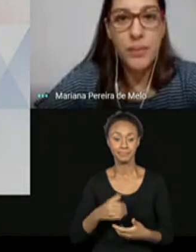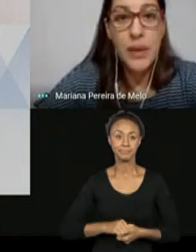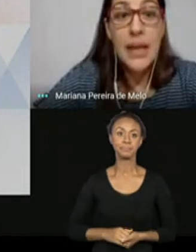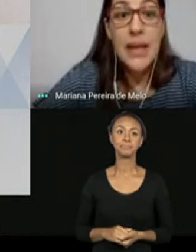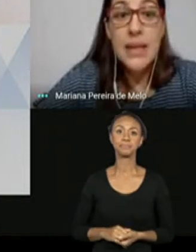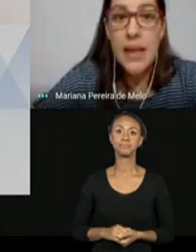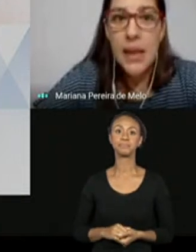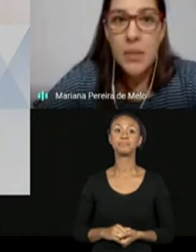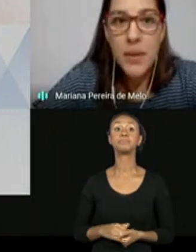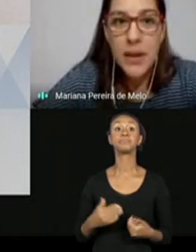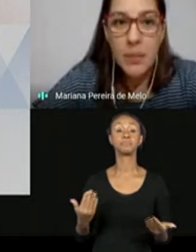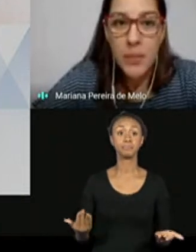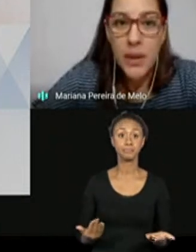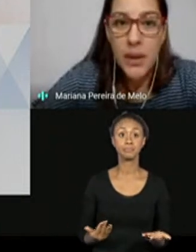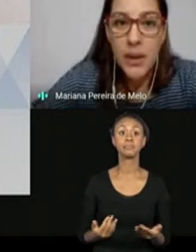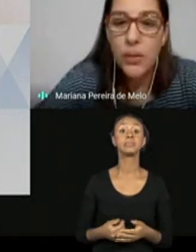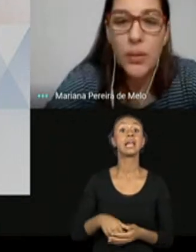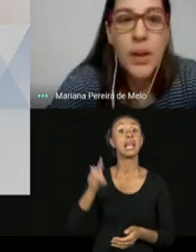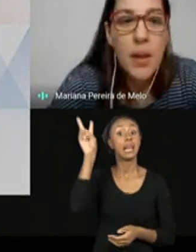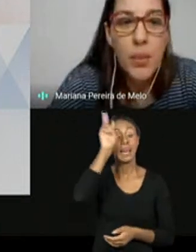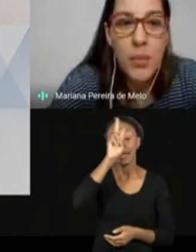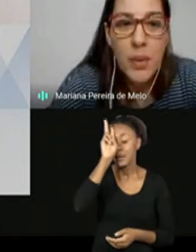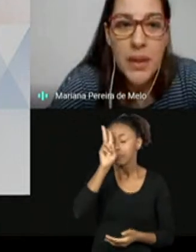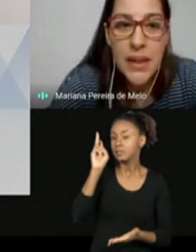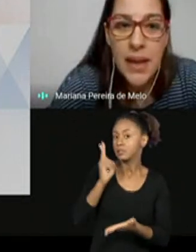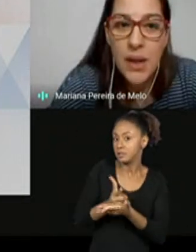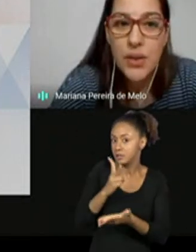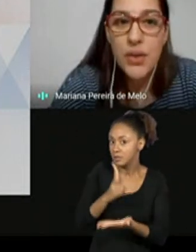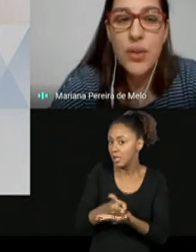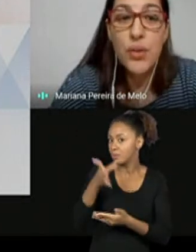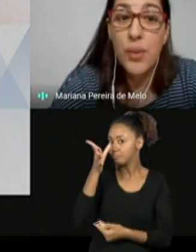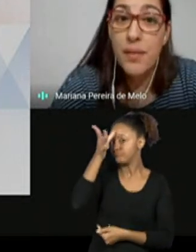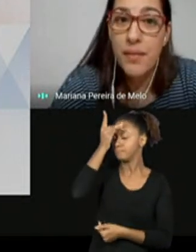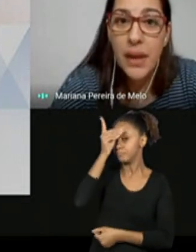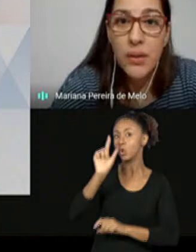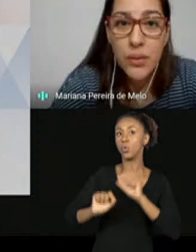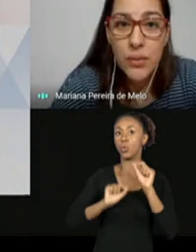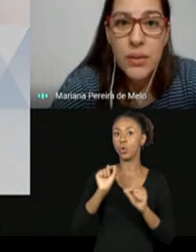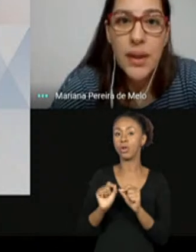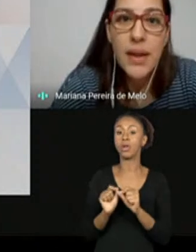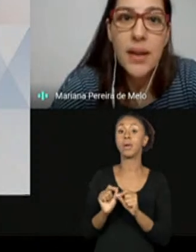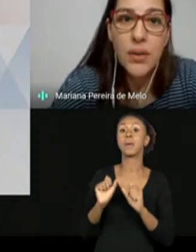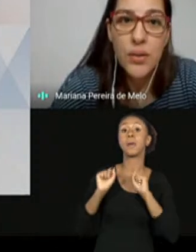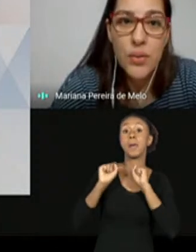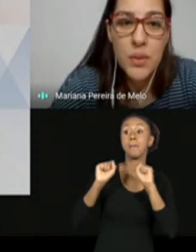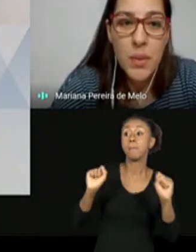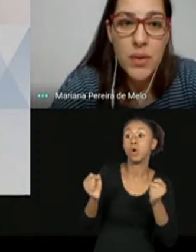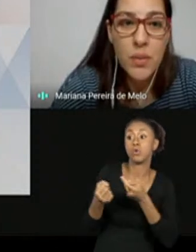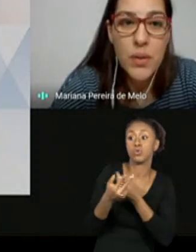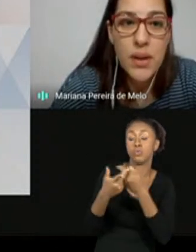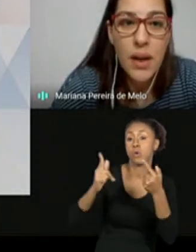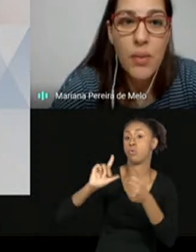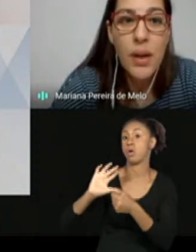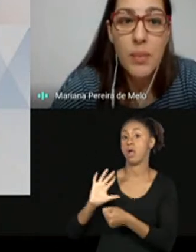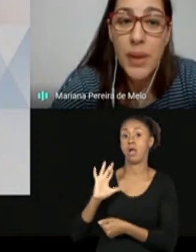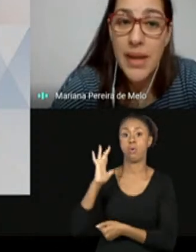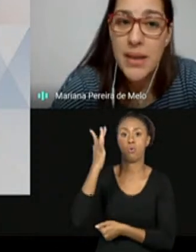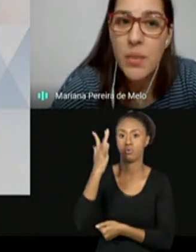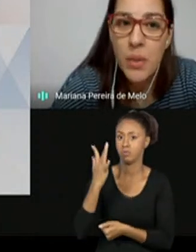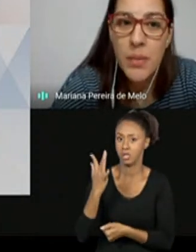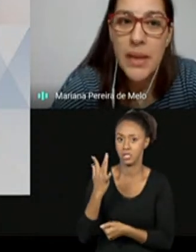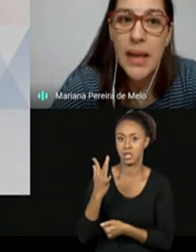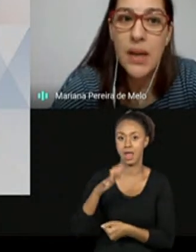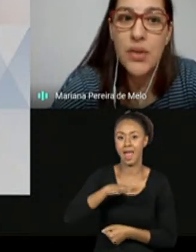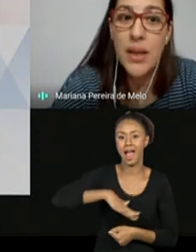aleatório. Sempre lembrando que a probabilidade de um evento, né, dentro de um espaço amostral,